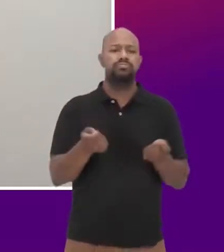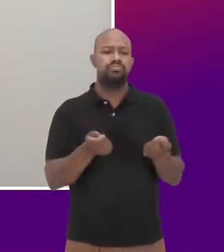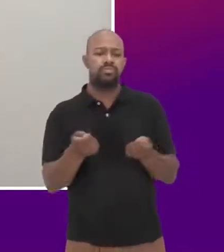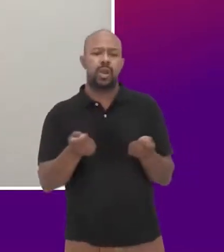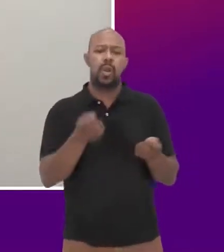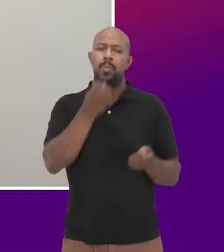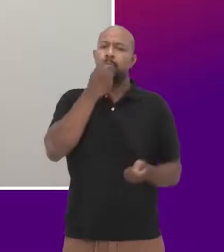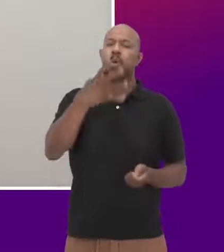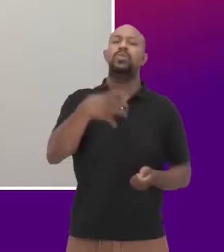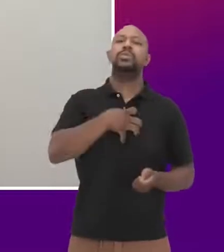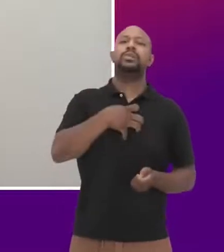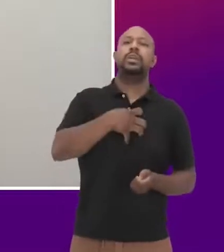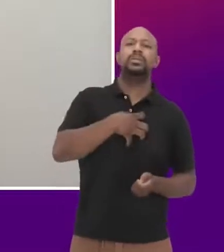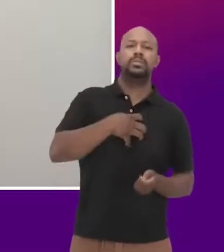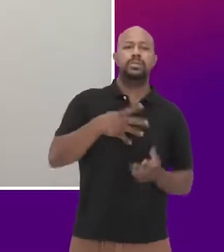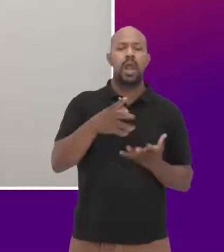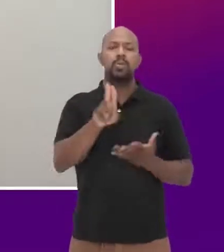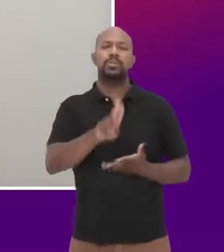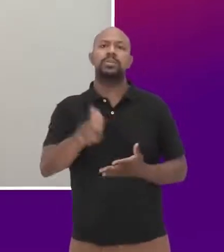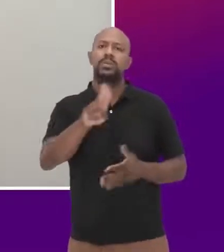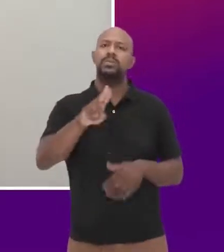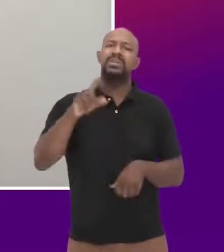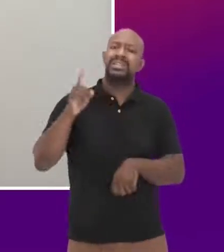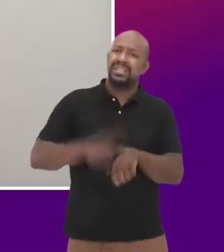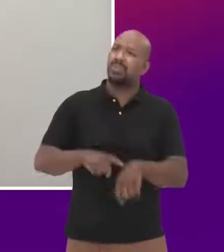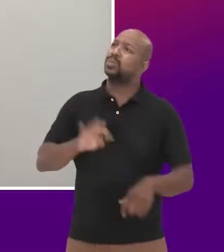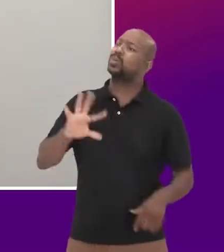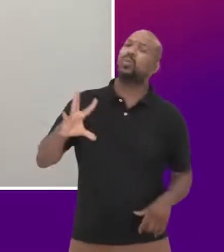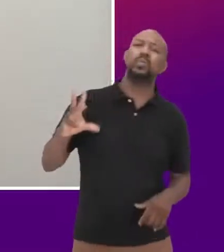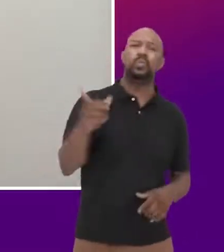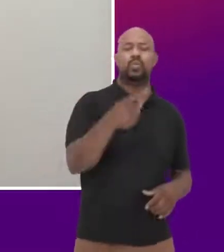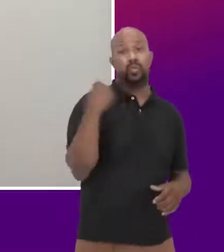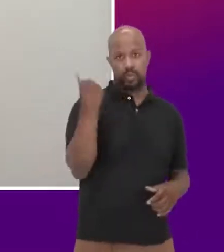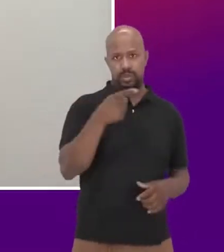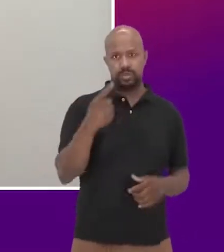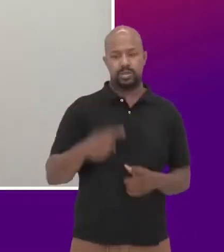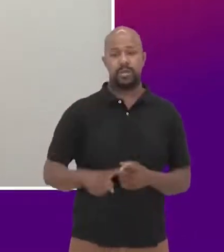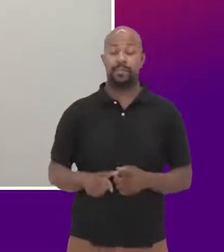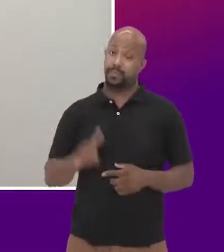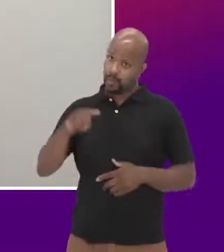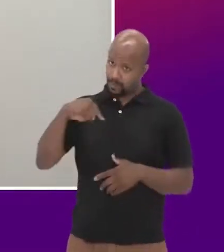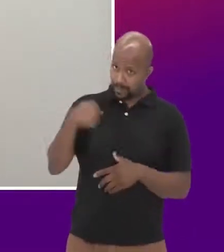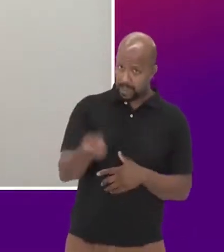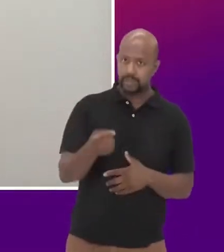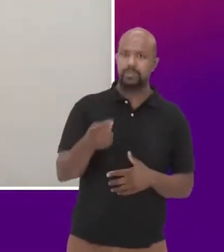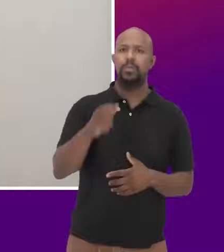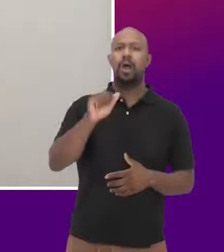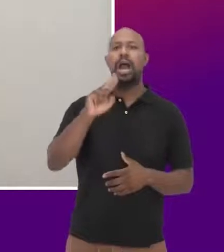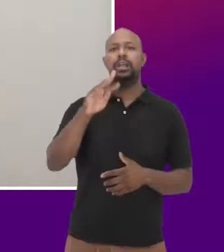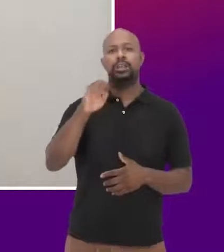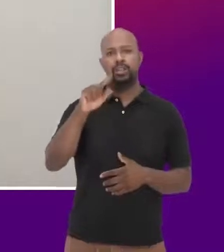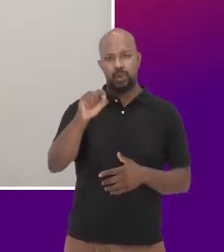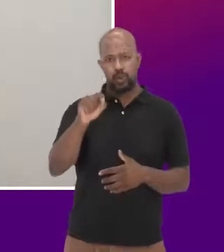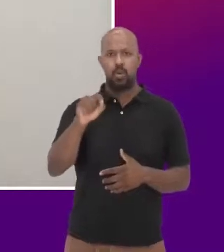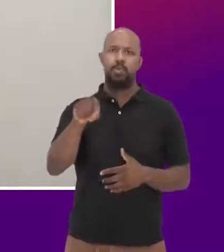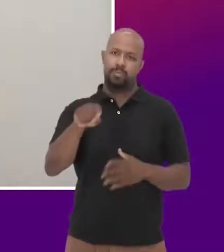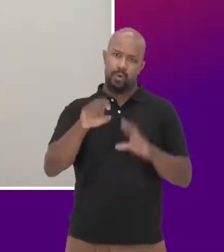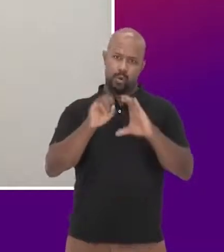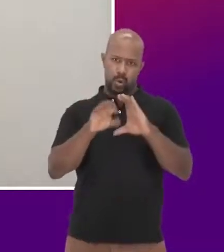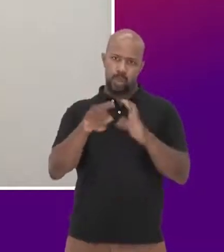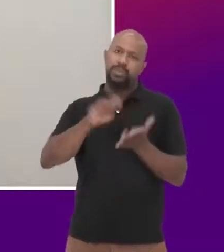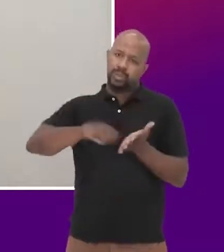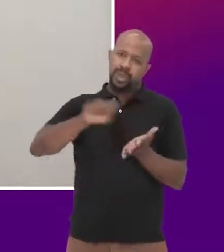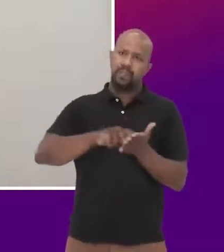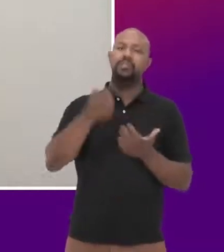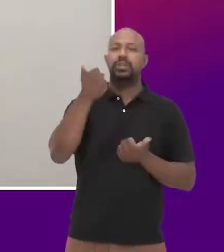e a utilização de tempo de tudo isso. Olha, meu próximo artigo para o Globo, eu escrevo no Globo a